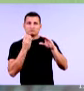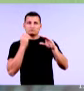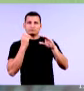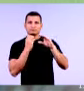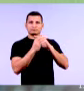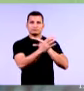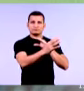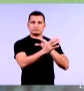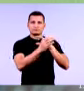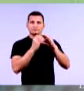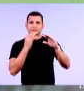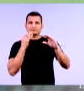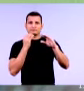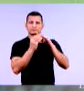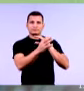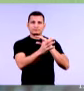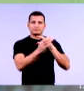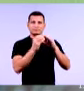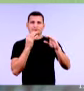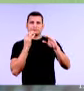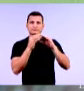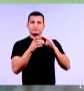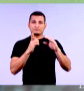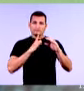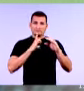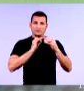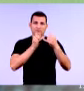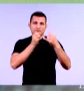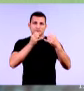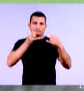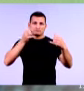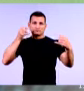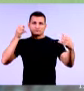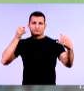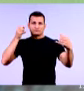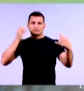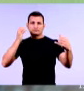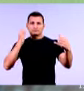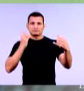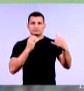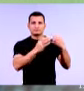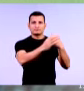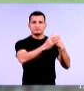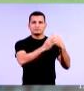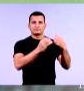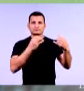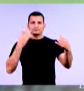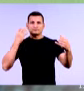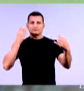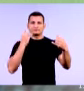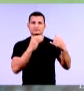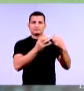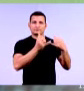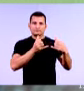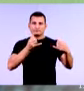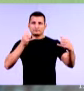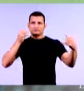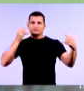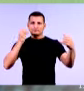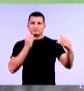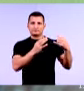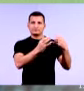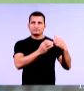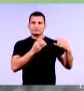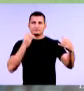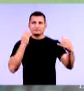transmissão, como um cabo ou um enlace de rádio, né? Segundo Foruzan, tá certo?